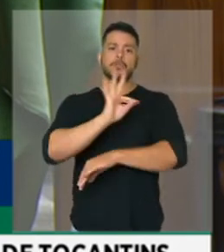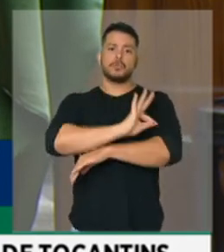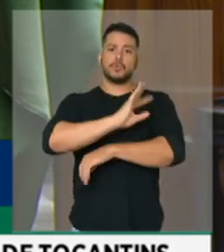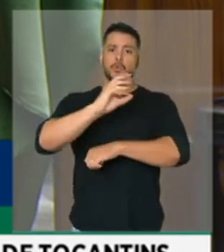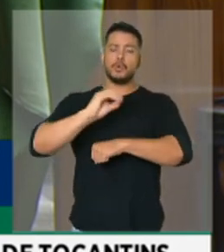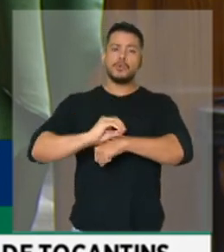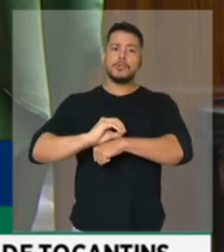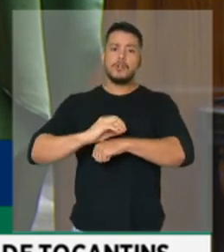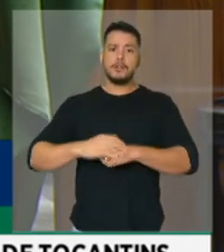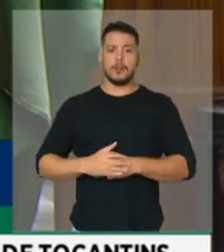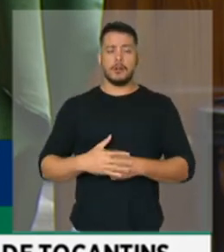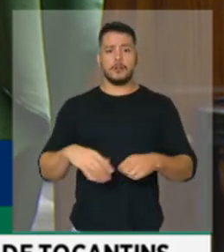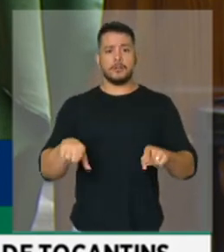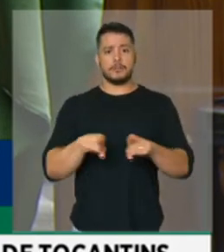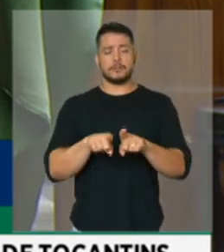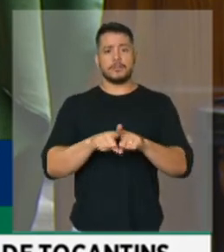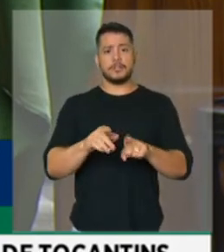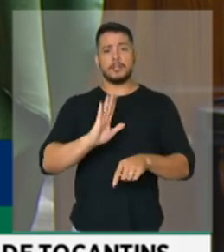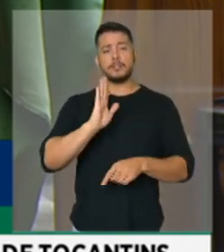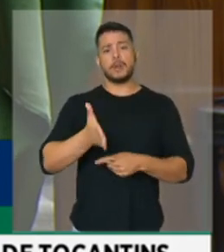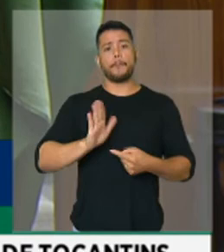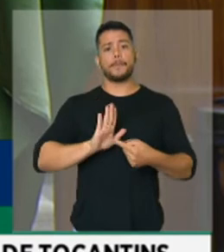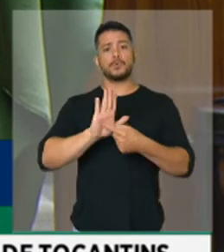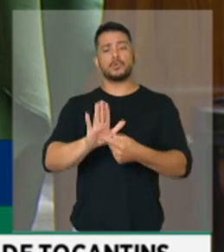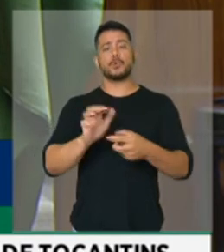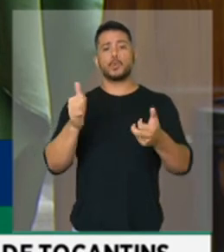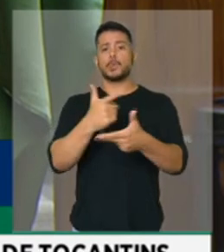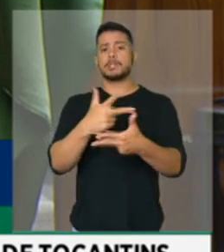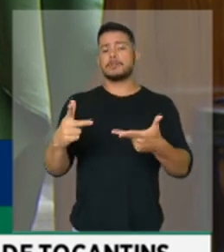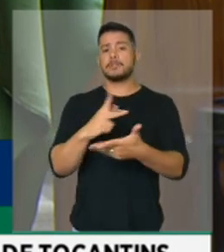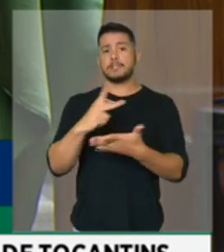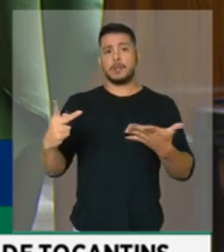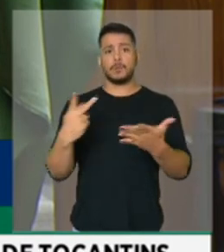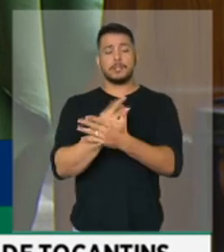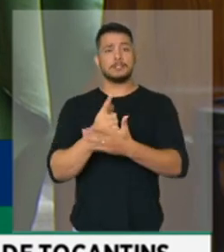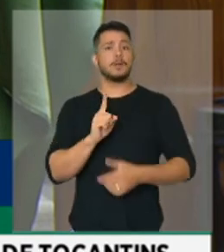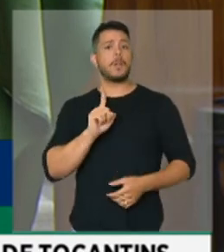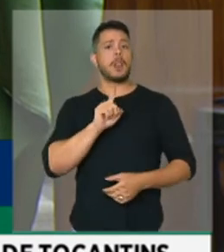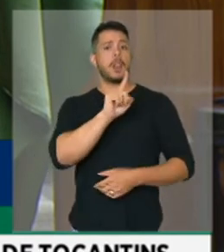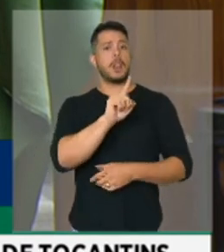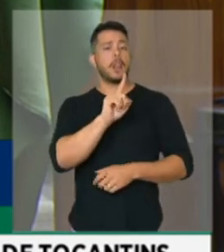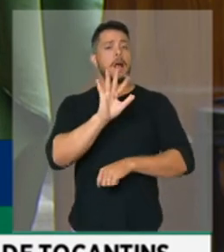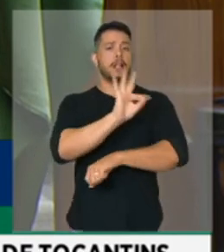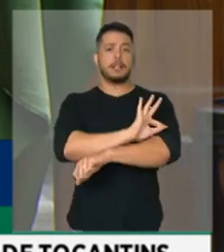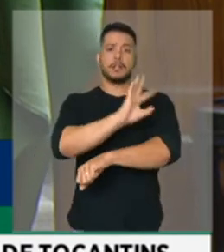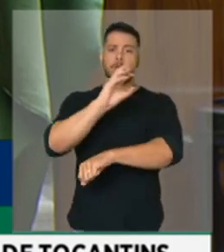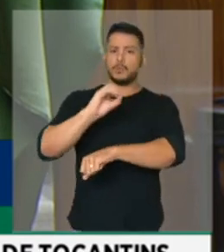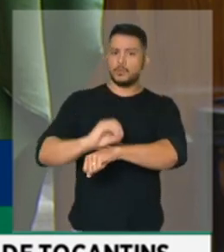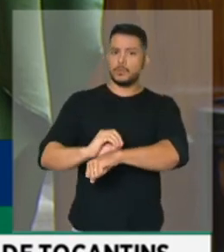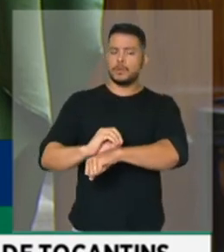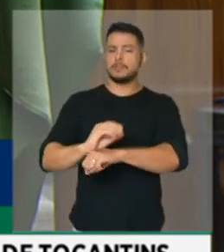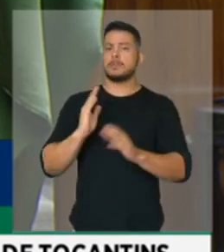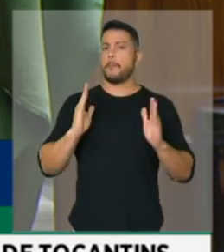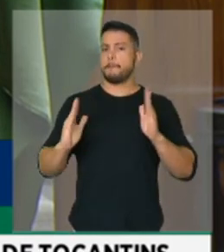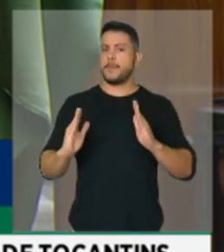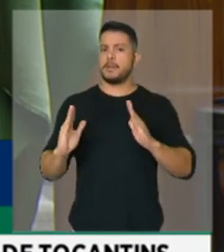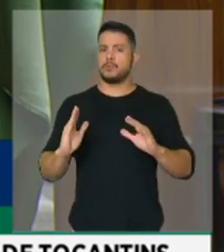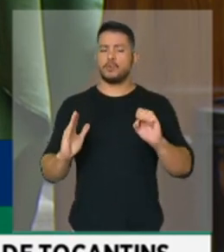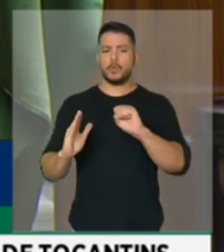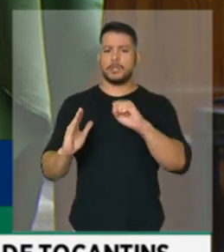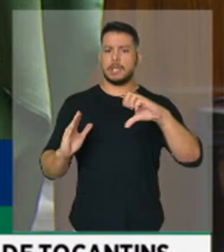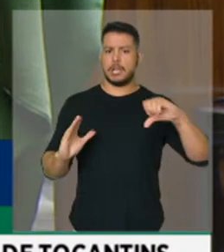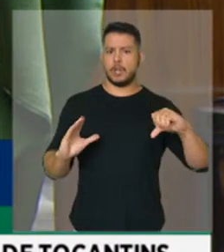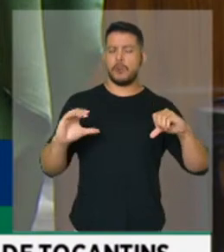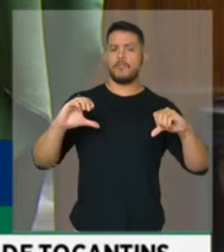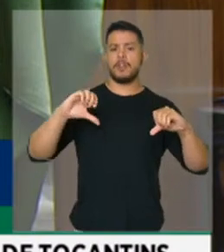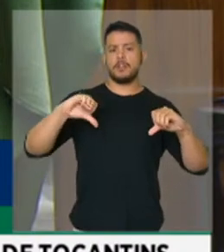atos administrativos praticados no Estado de Tocantins, decorrente de sua instalação entre 1º de janeiro de 89 e 31 de